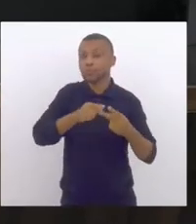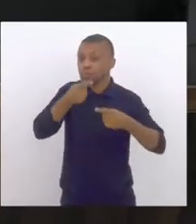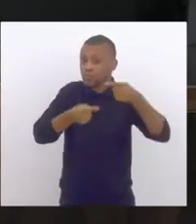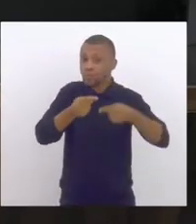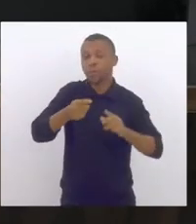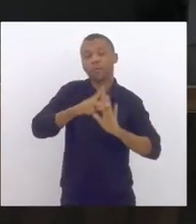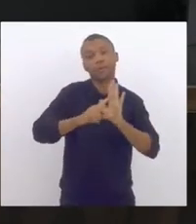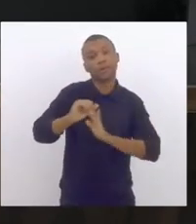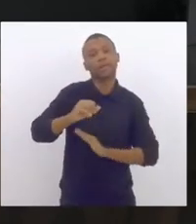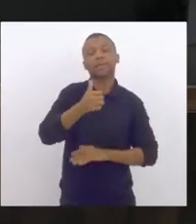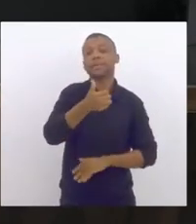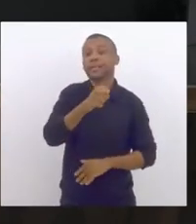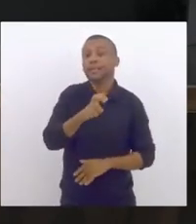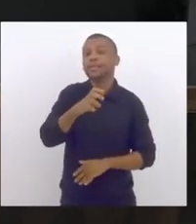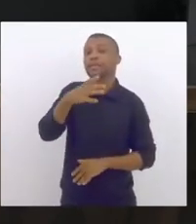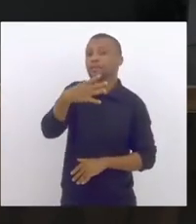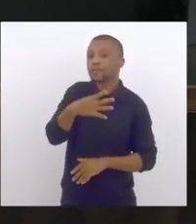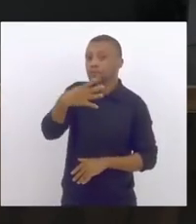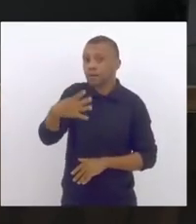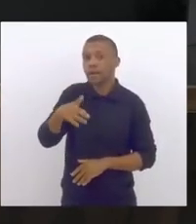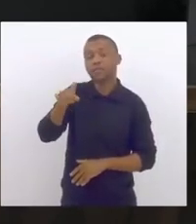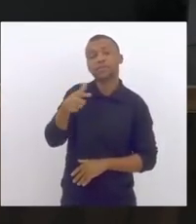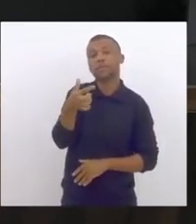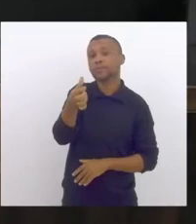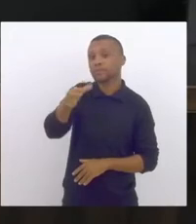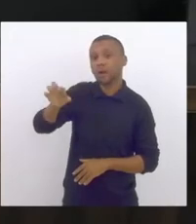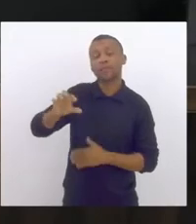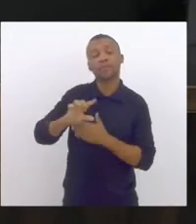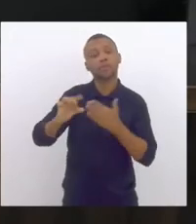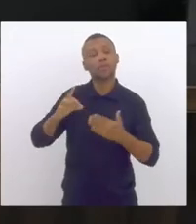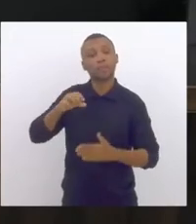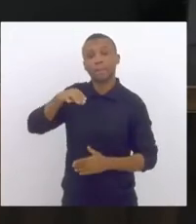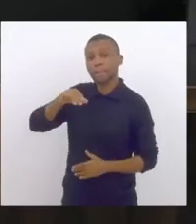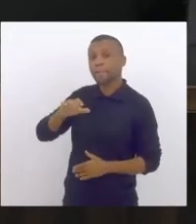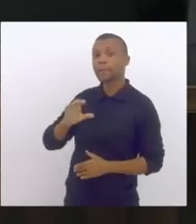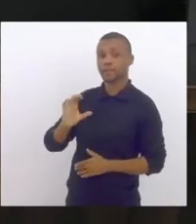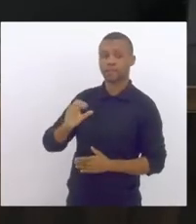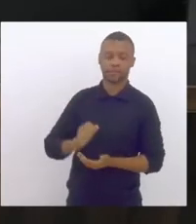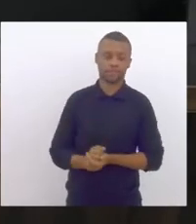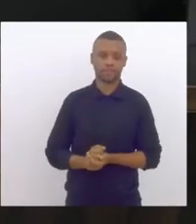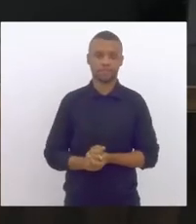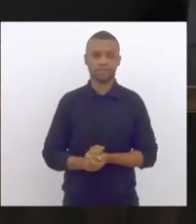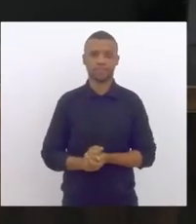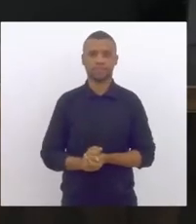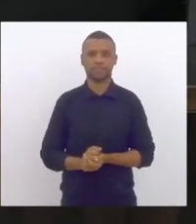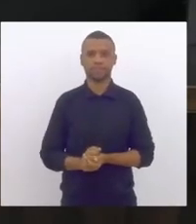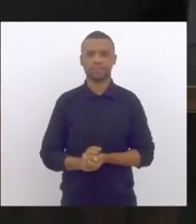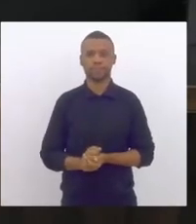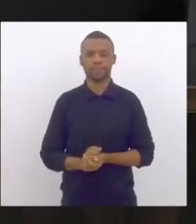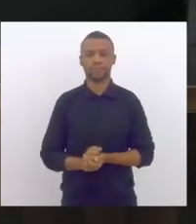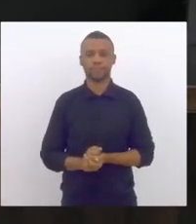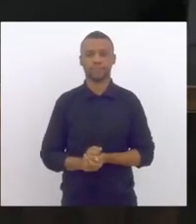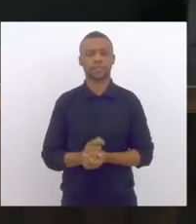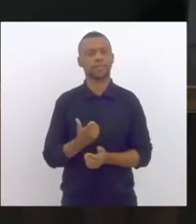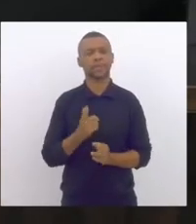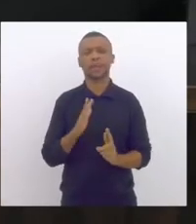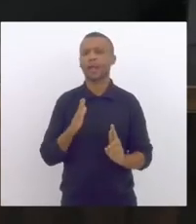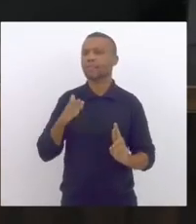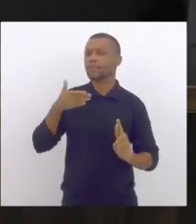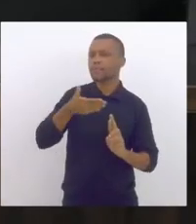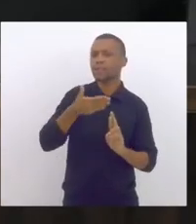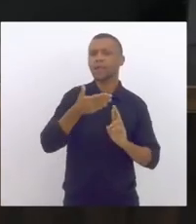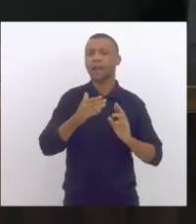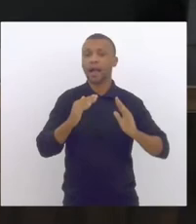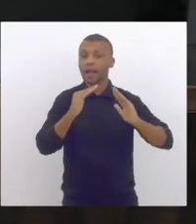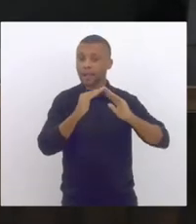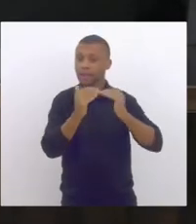1544 de 19, de autoria do deputado Carlos Mink, que denomina-se-á VIDOC Casas, a subsede